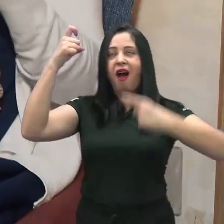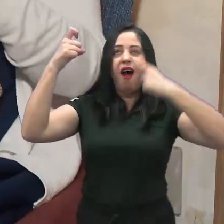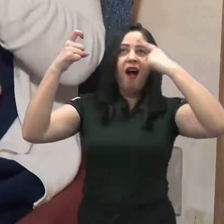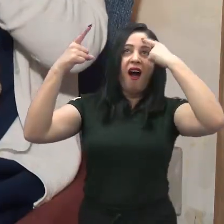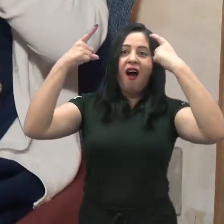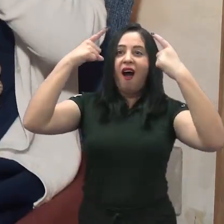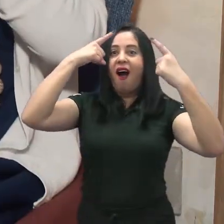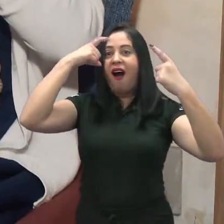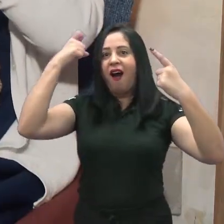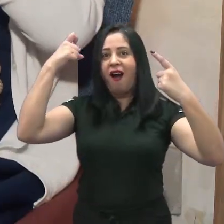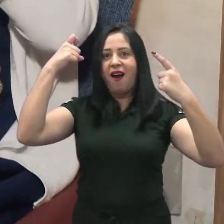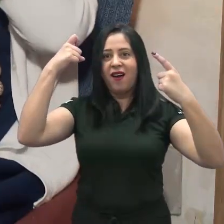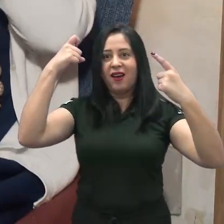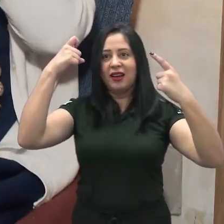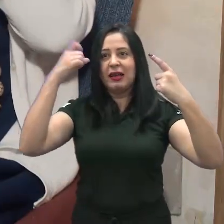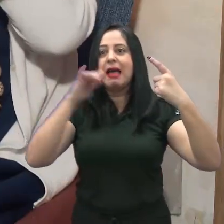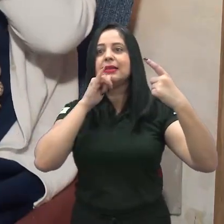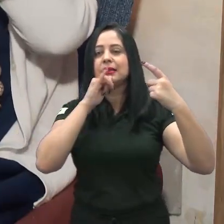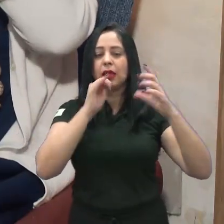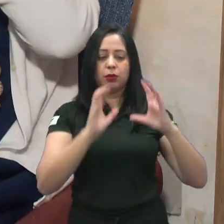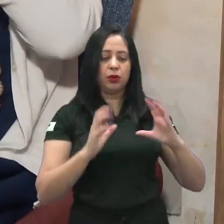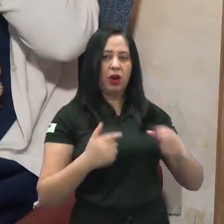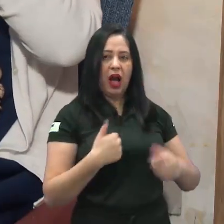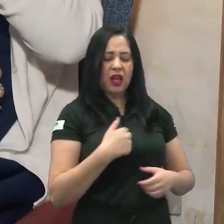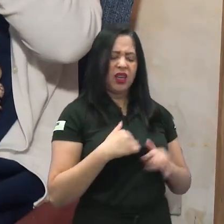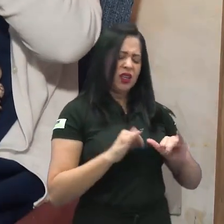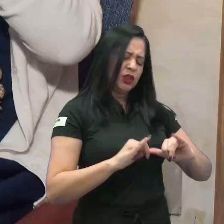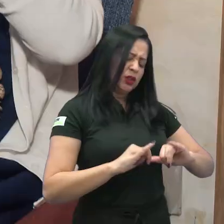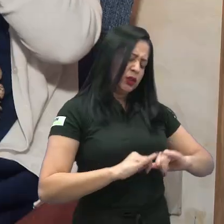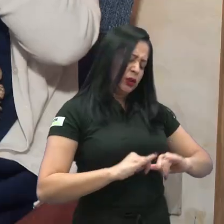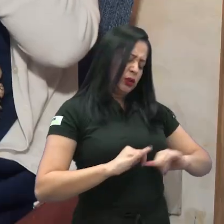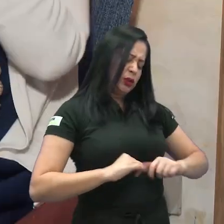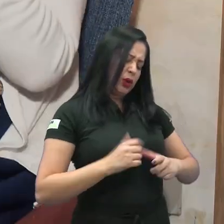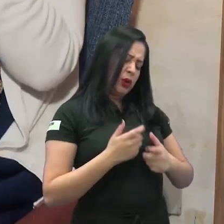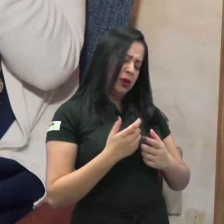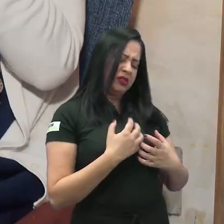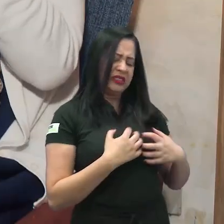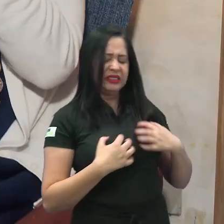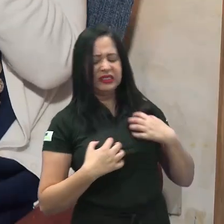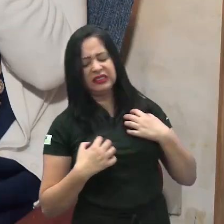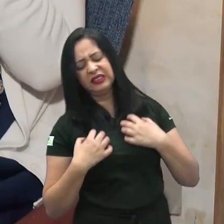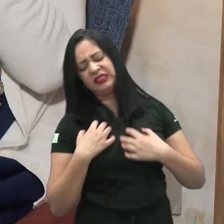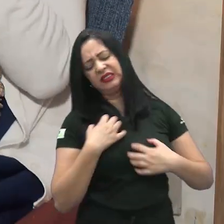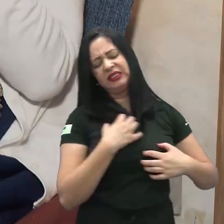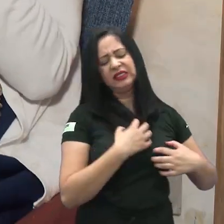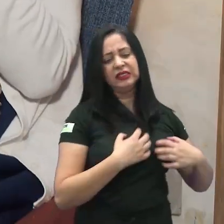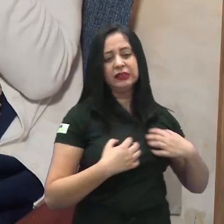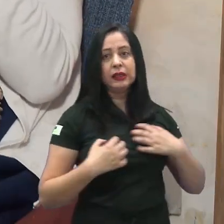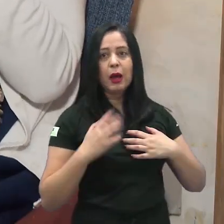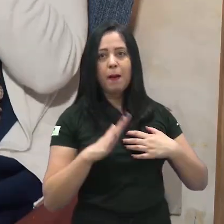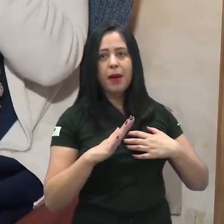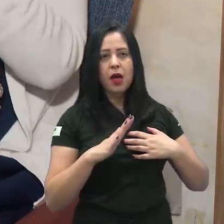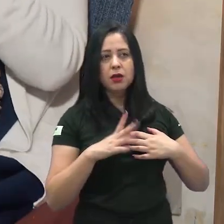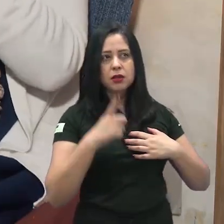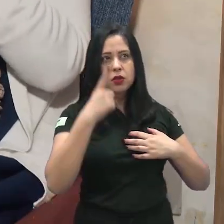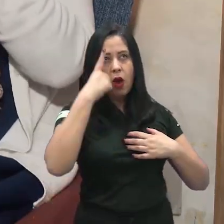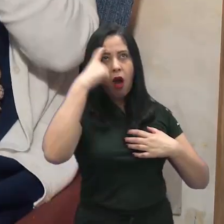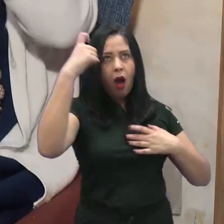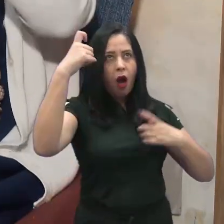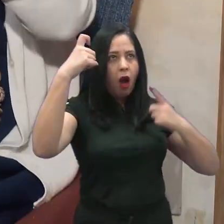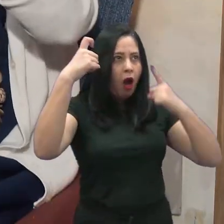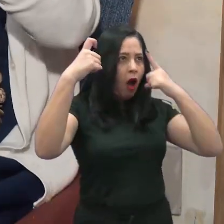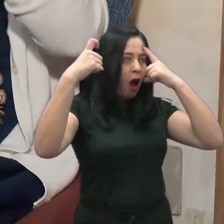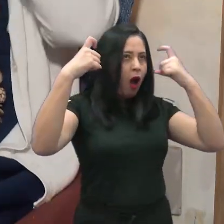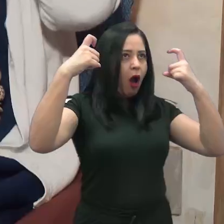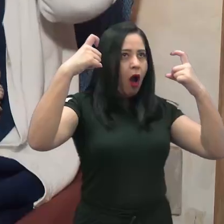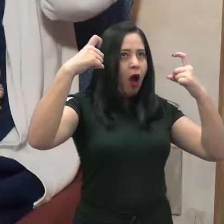primeiro, sair do núcleo da dor. A criatividade nos tira daquele núcleo de sofrimento, porque